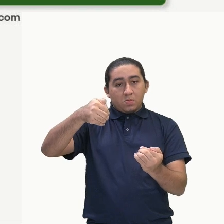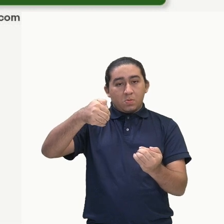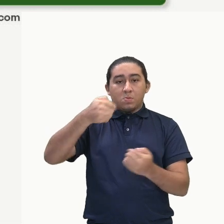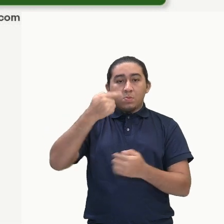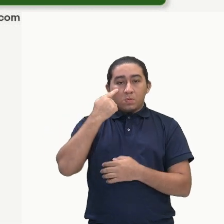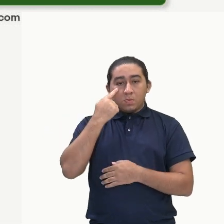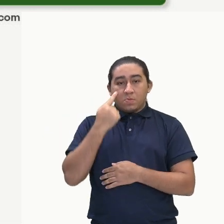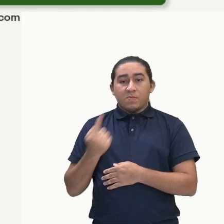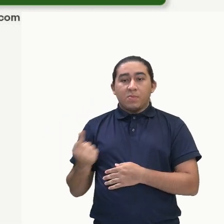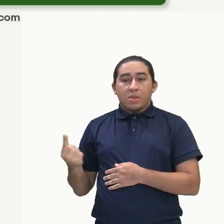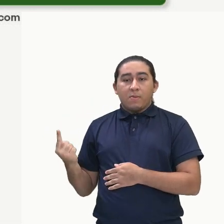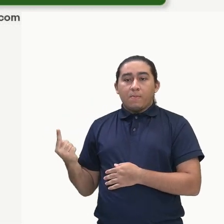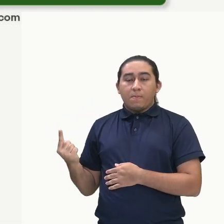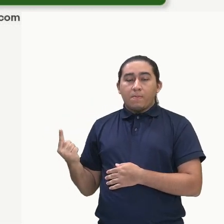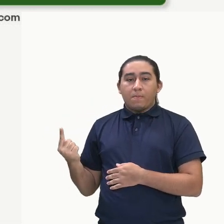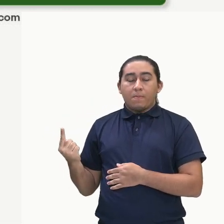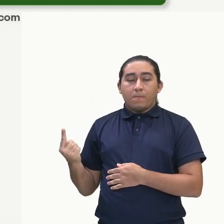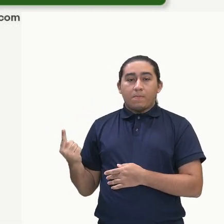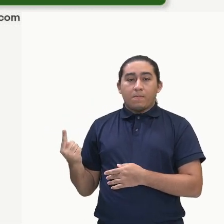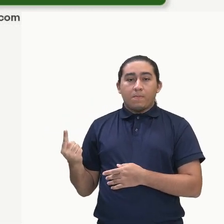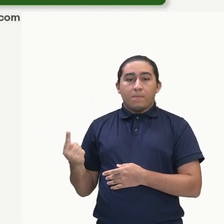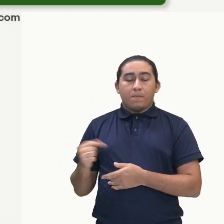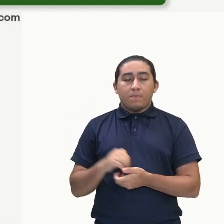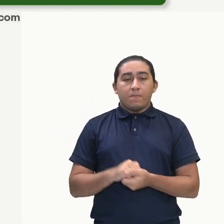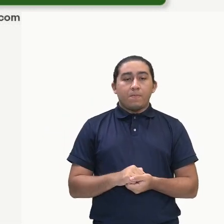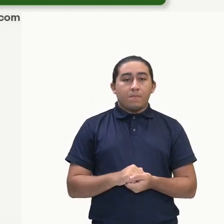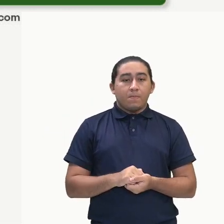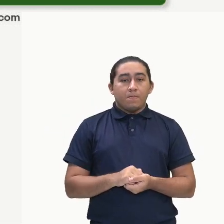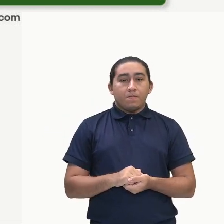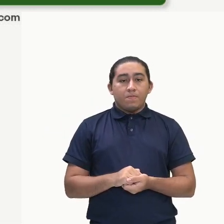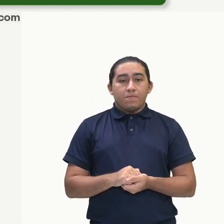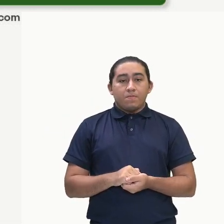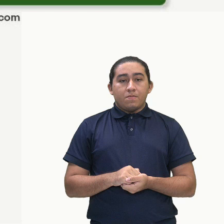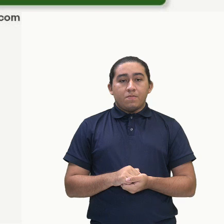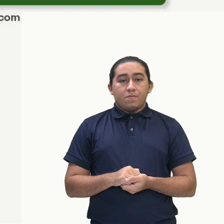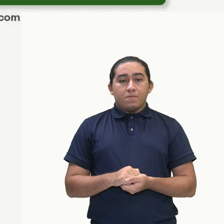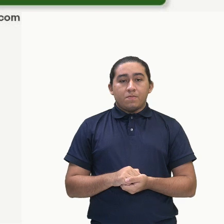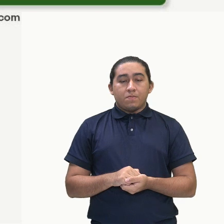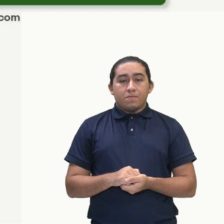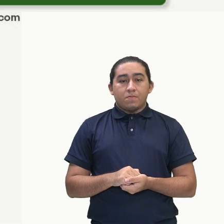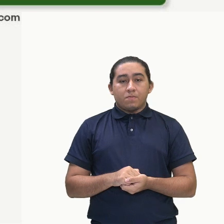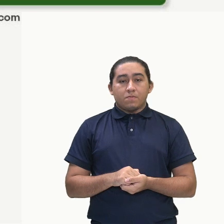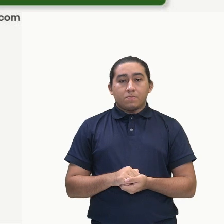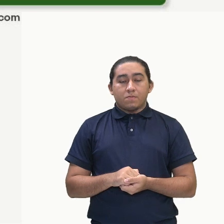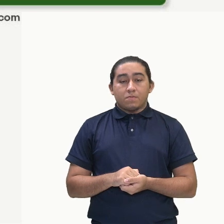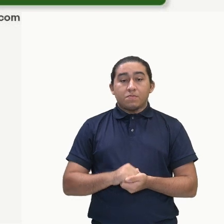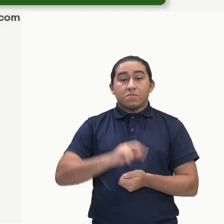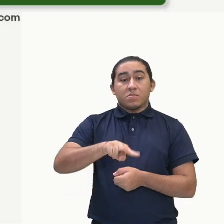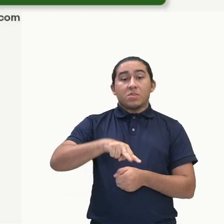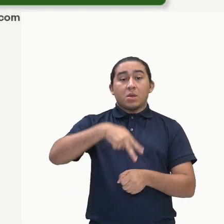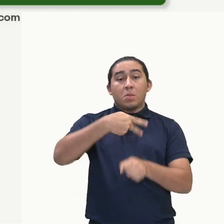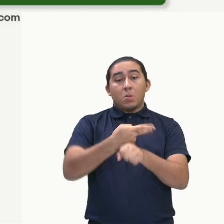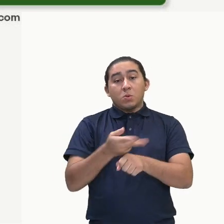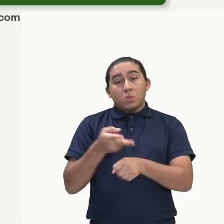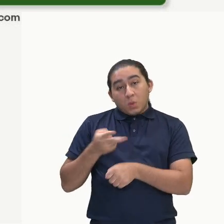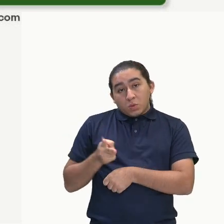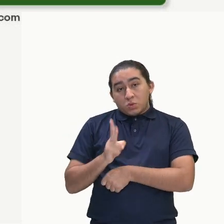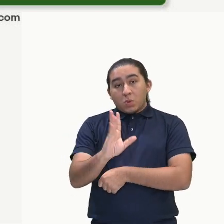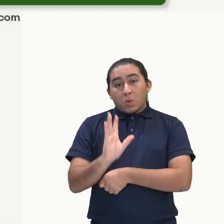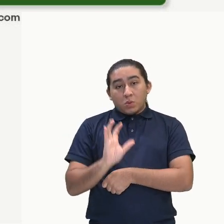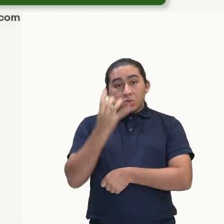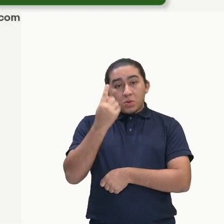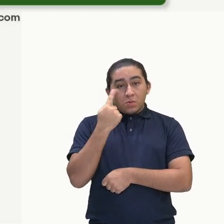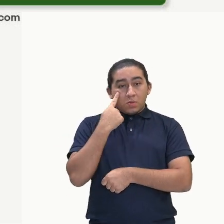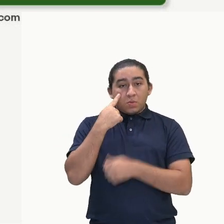Gondwana, tá? Nessas 2 regiões. E aí, as divisões continentais continuaram acontecendo. Vamos